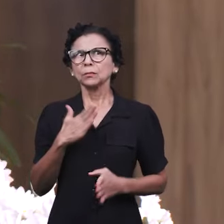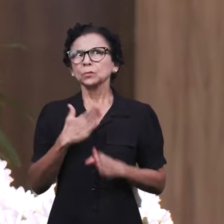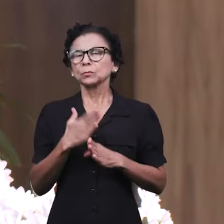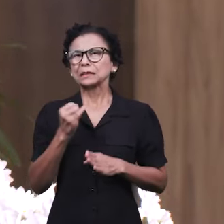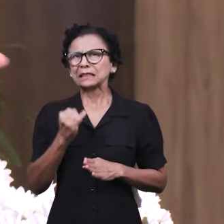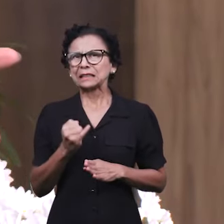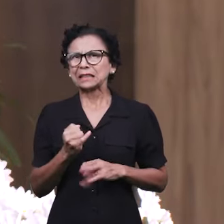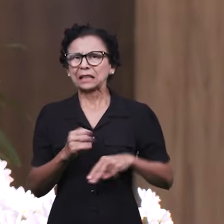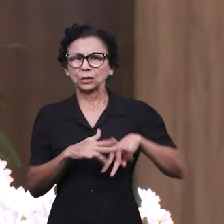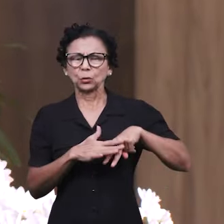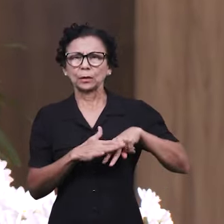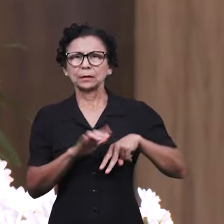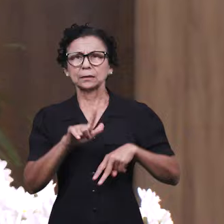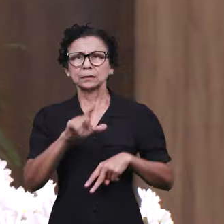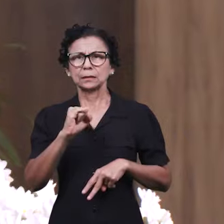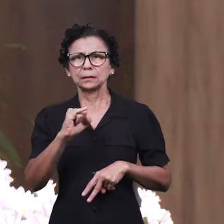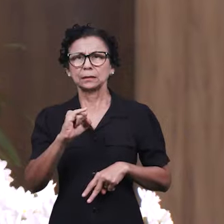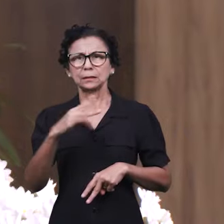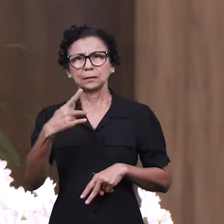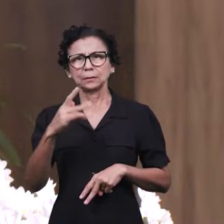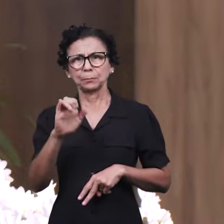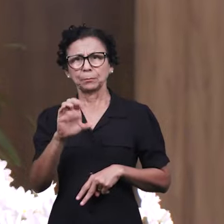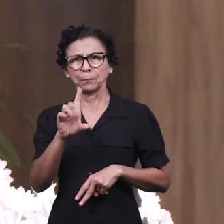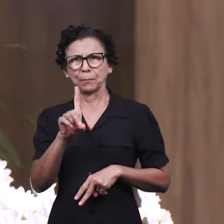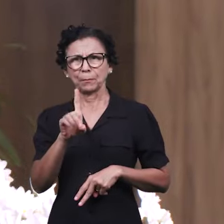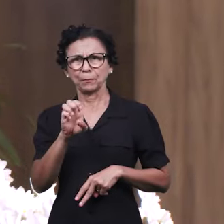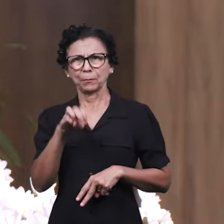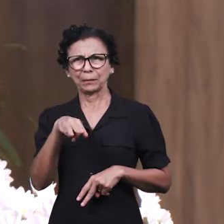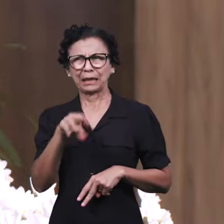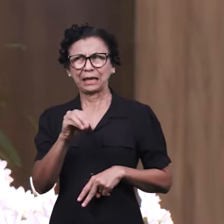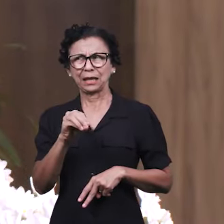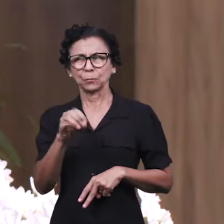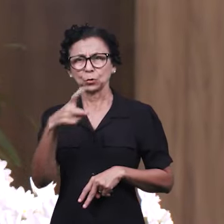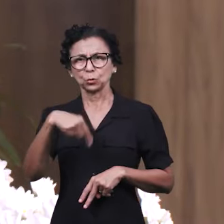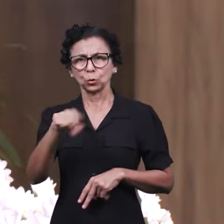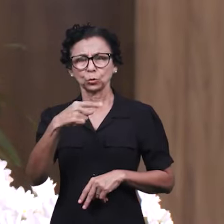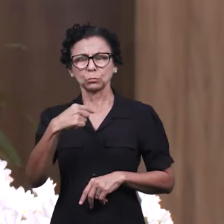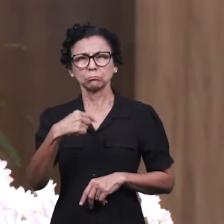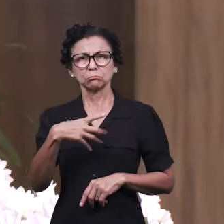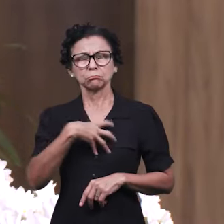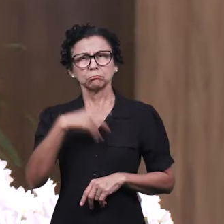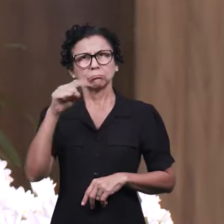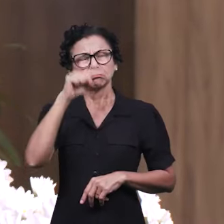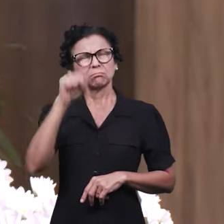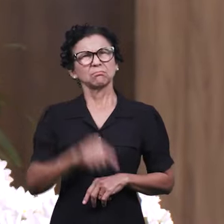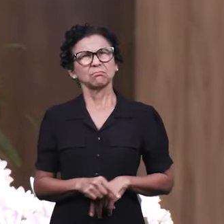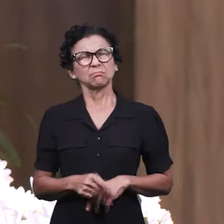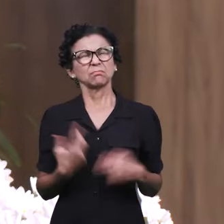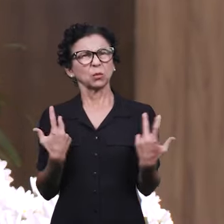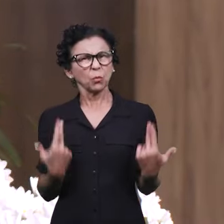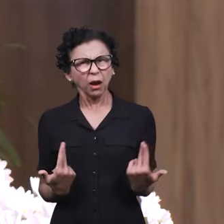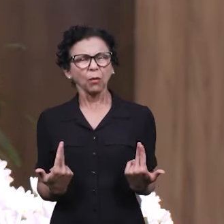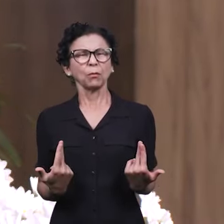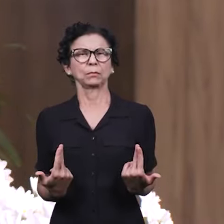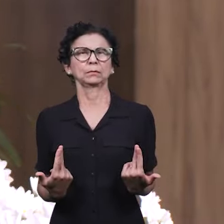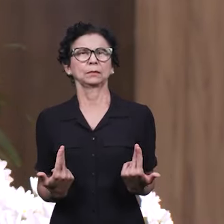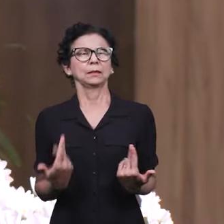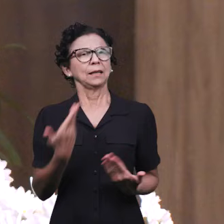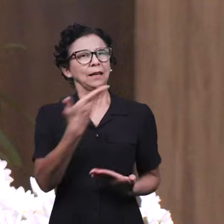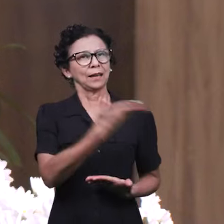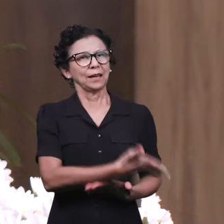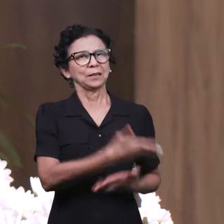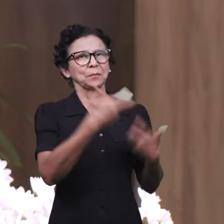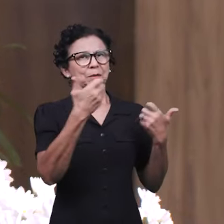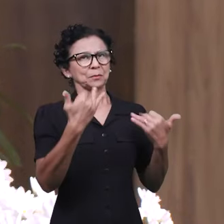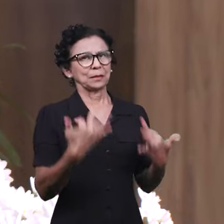acho que tem o lipem agora os sintomas são iguais para todos a Micaela que já vive ío na prática pode nos esclarecer